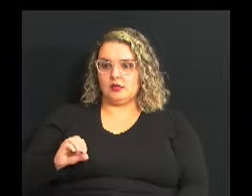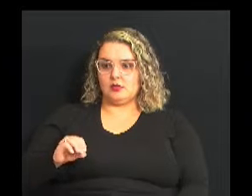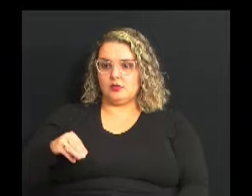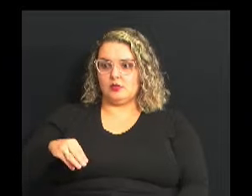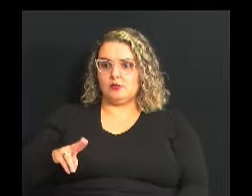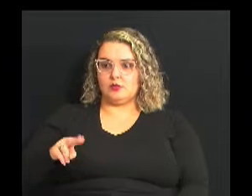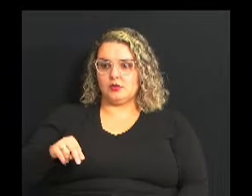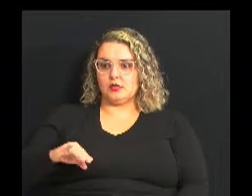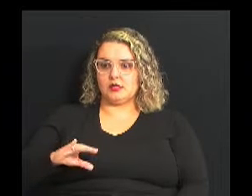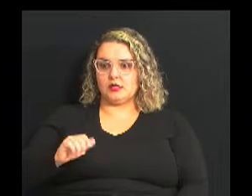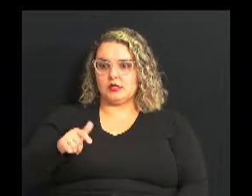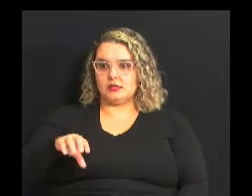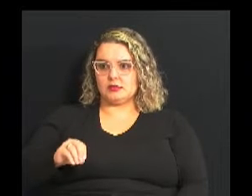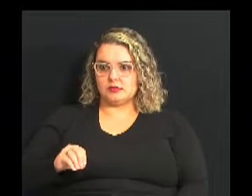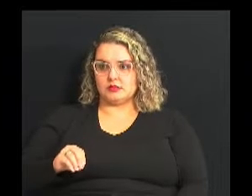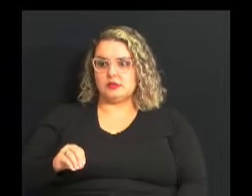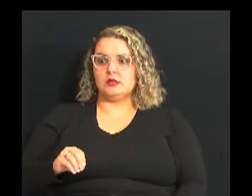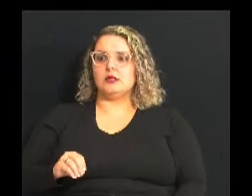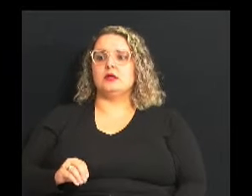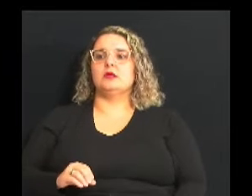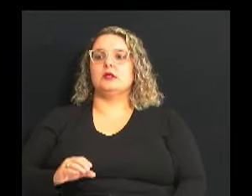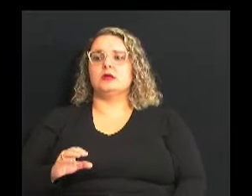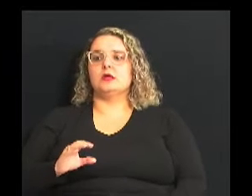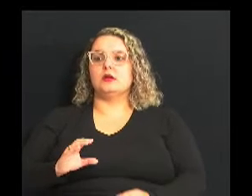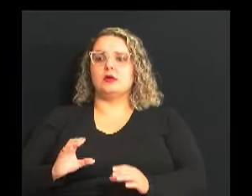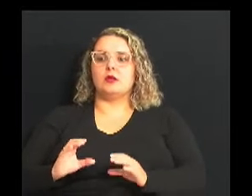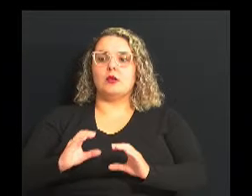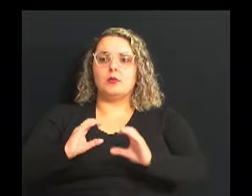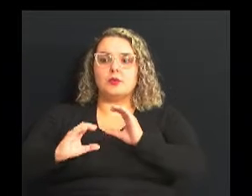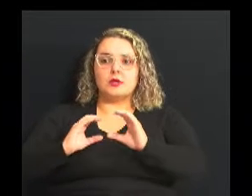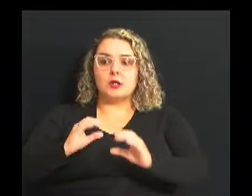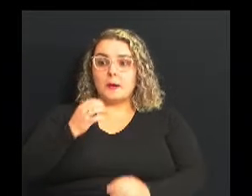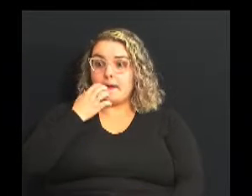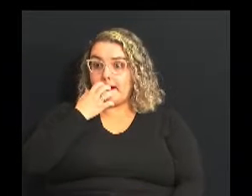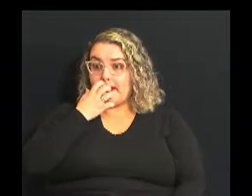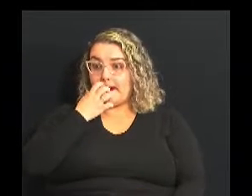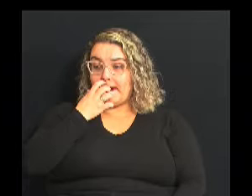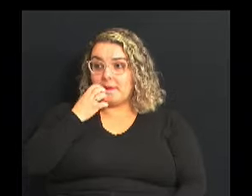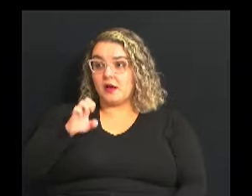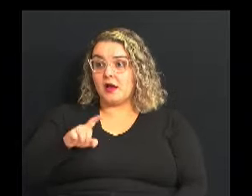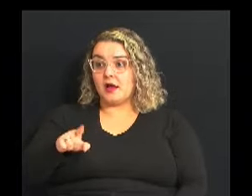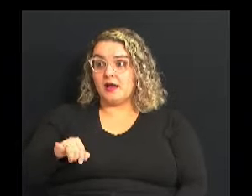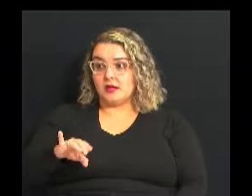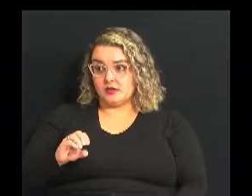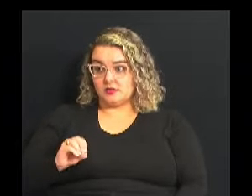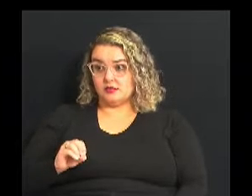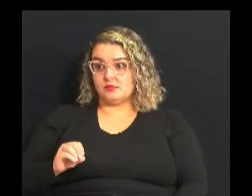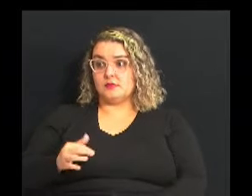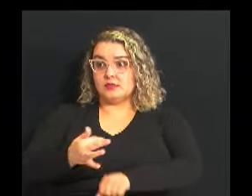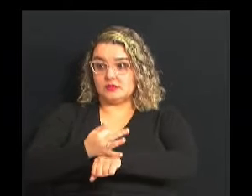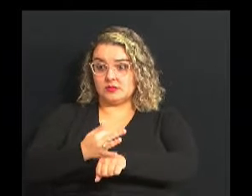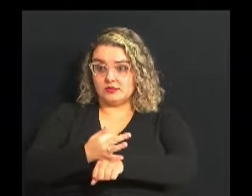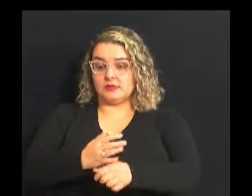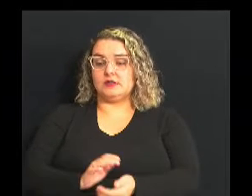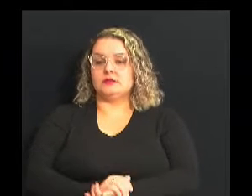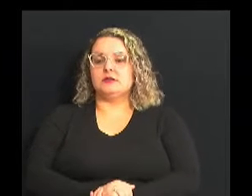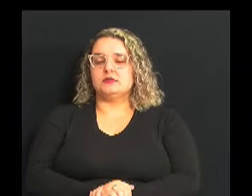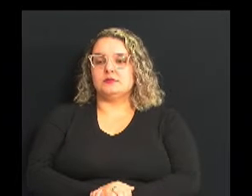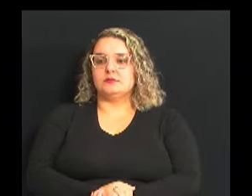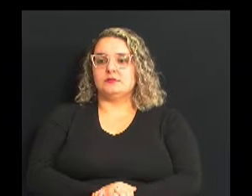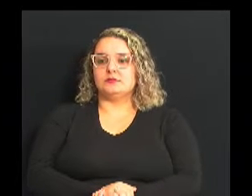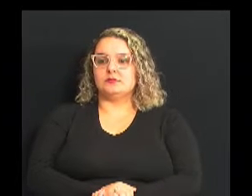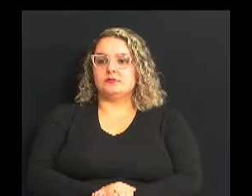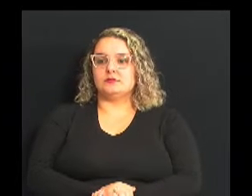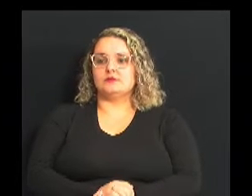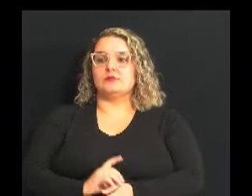informação, do Ézio Fagan. Ézio, que não está presente aqui hoje conosco, pois está de férias. Né? E temos